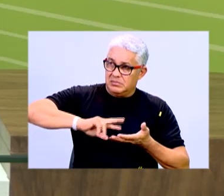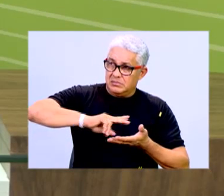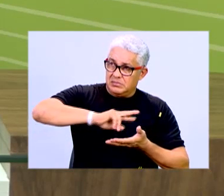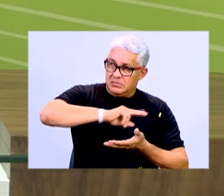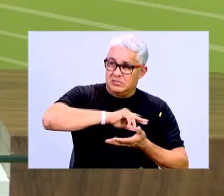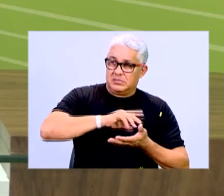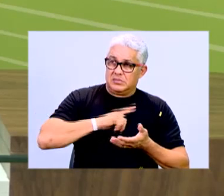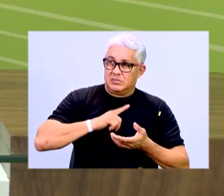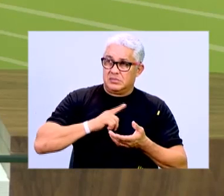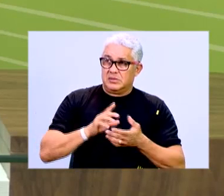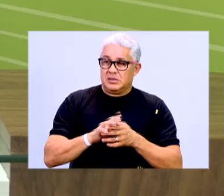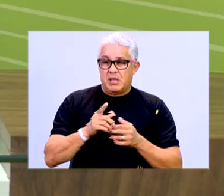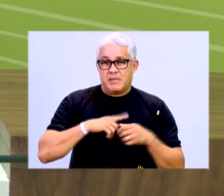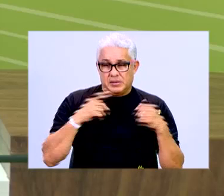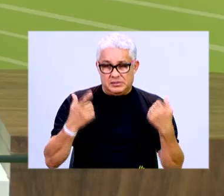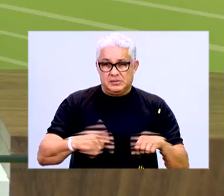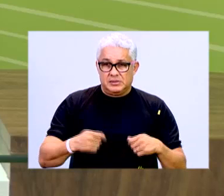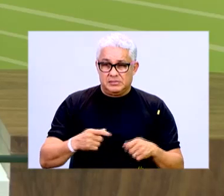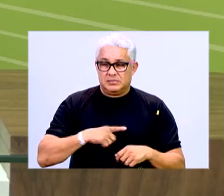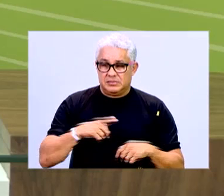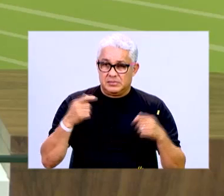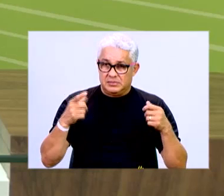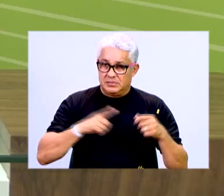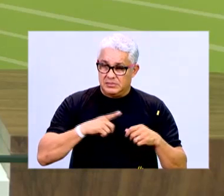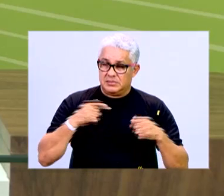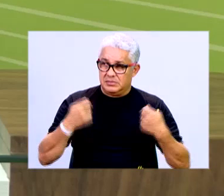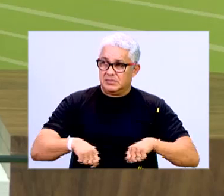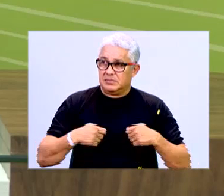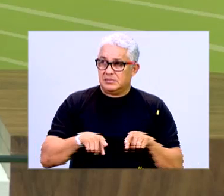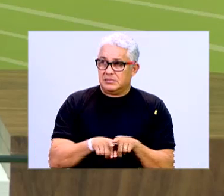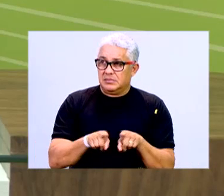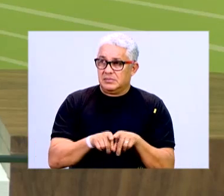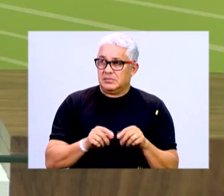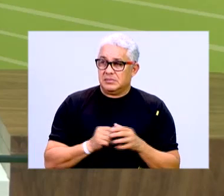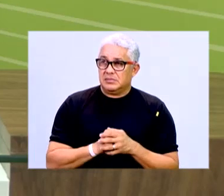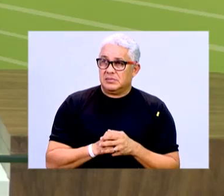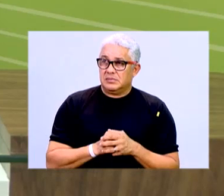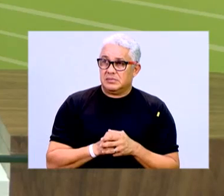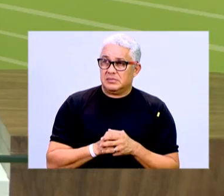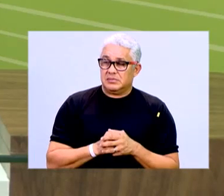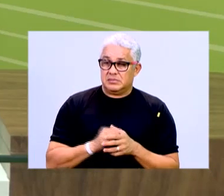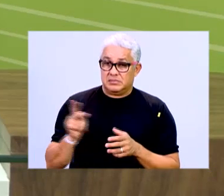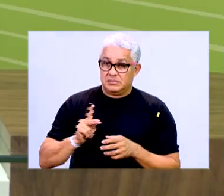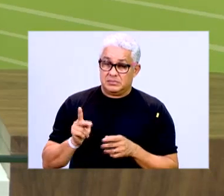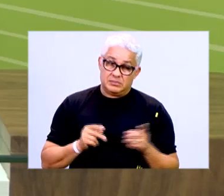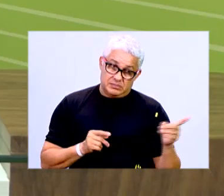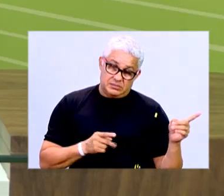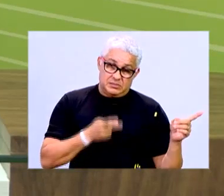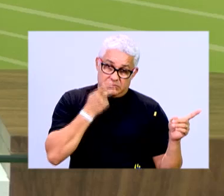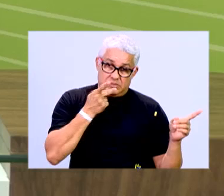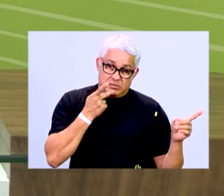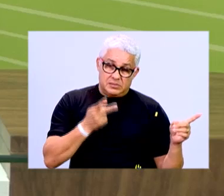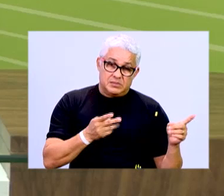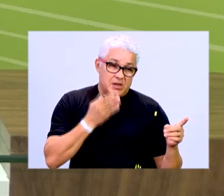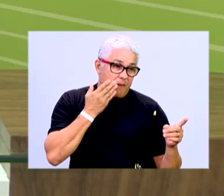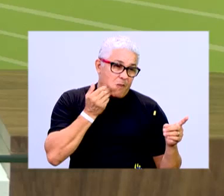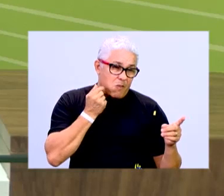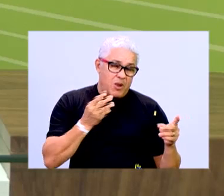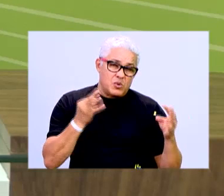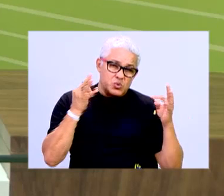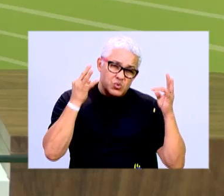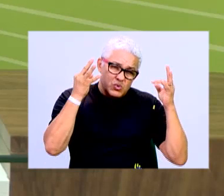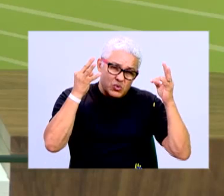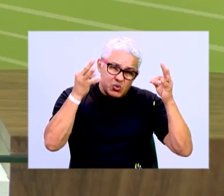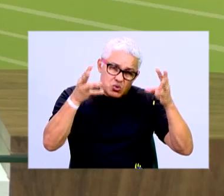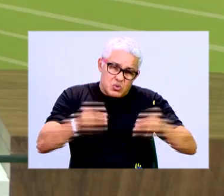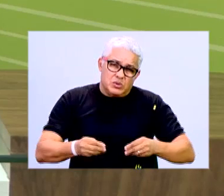momentos que terão, né, de fazer essa entrevista e, como o professor Marcelo falou, esgotar todas as